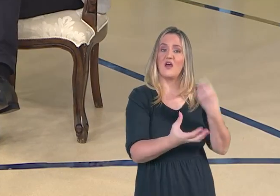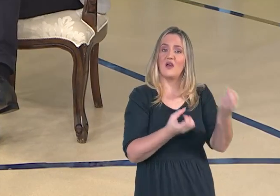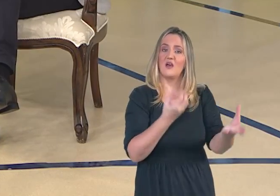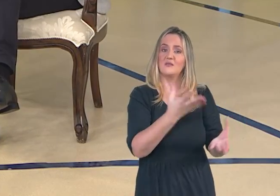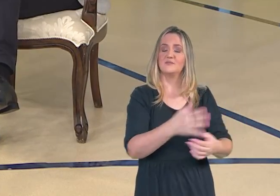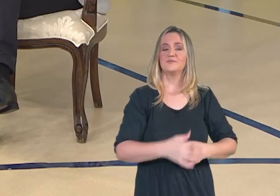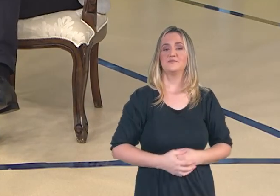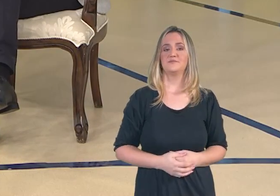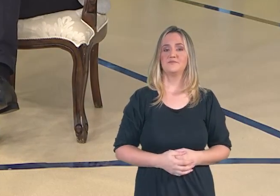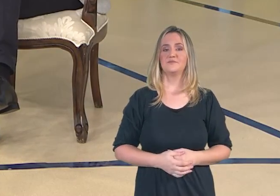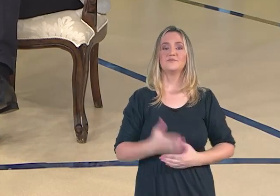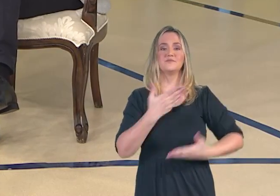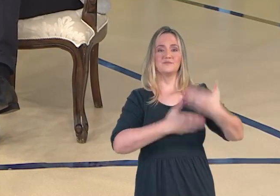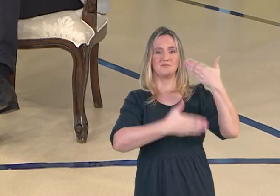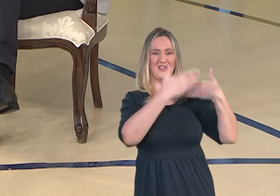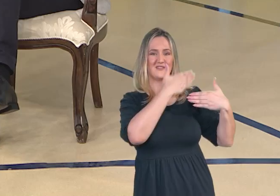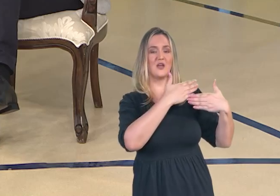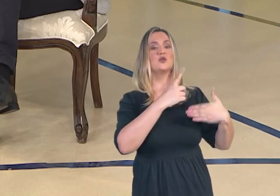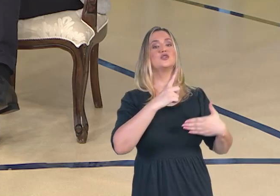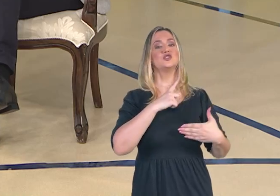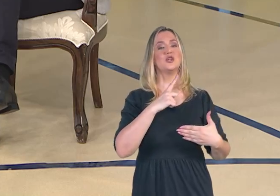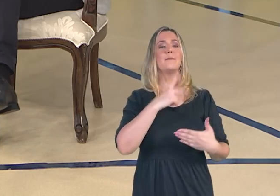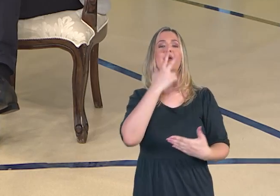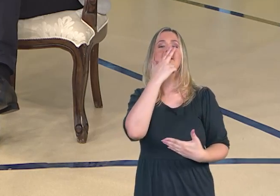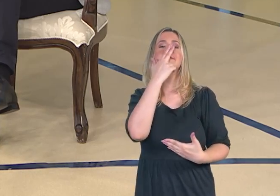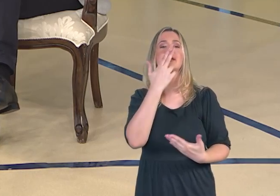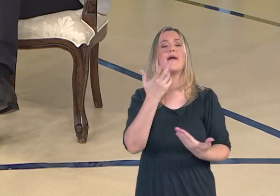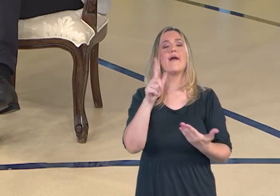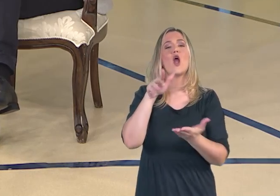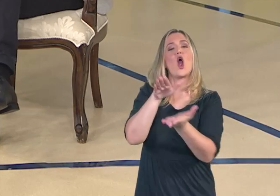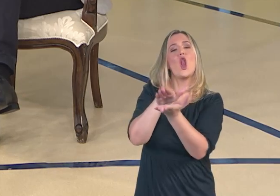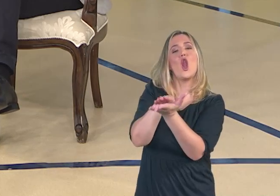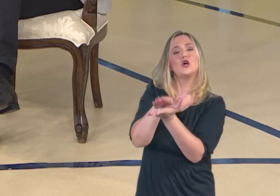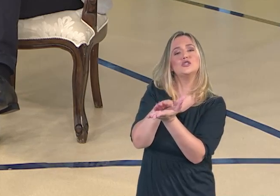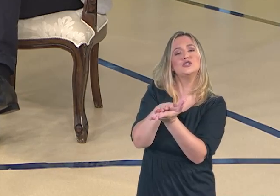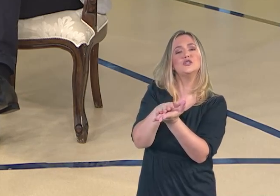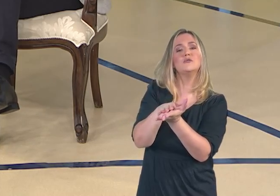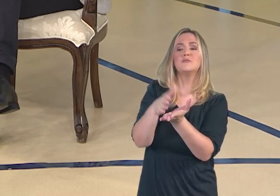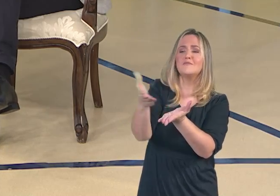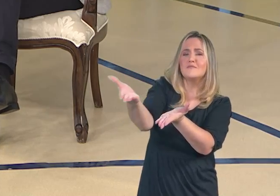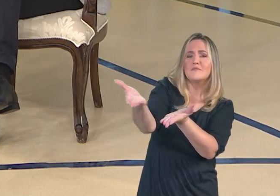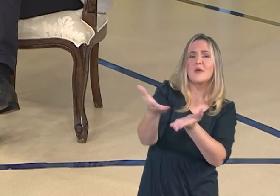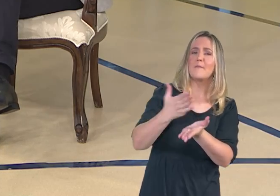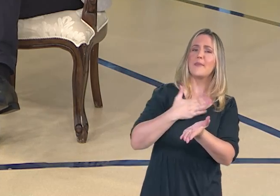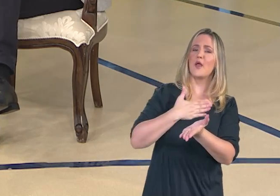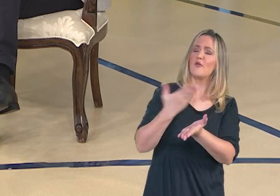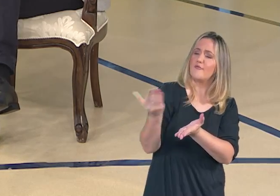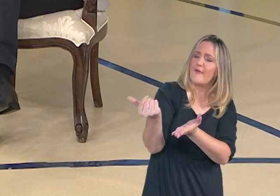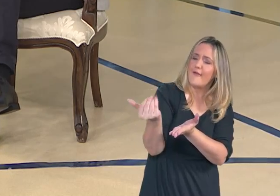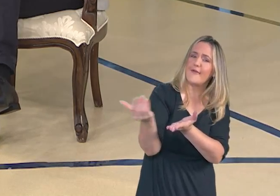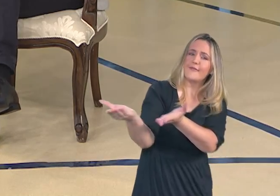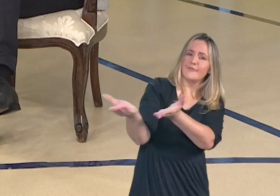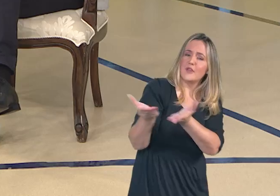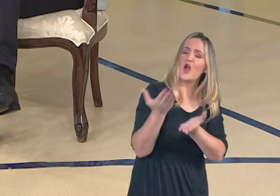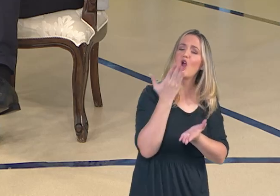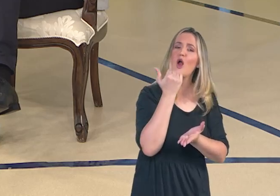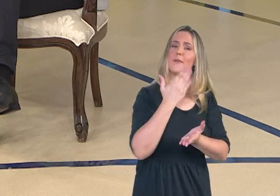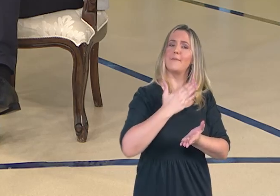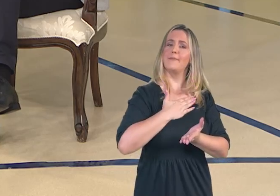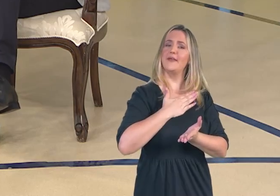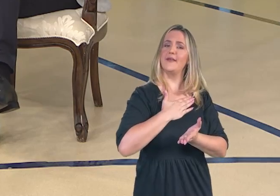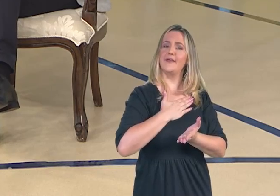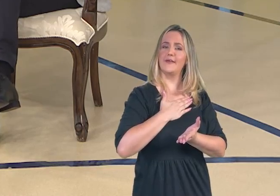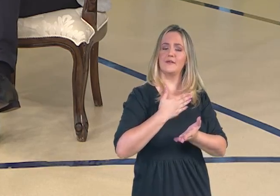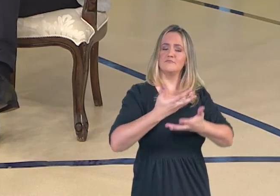de elogio e aceitação enviar a alguém uma porção da comida que veio da própria mesa de um